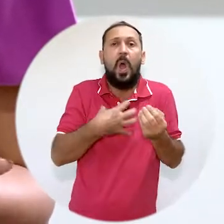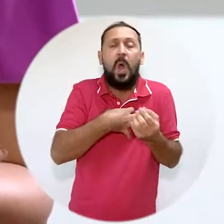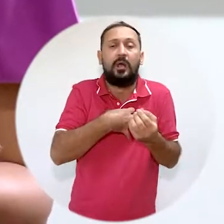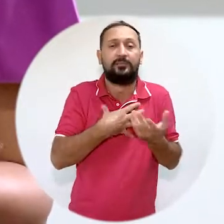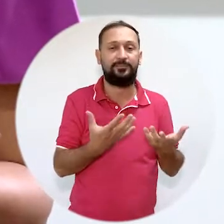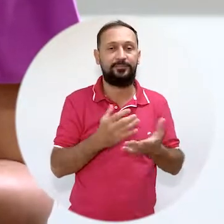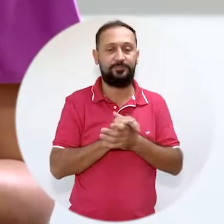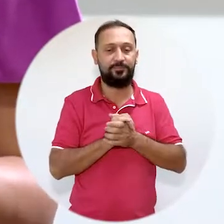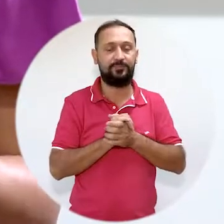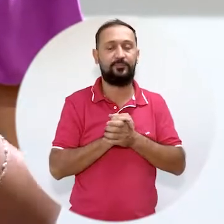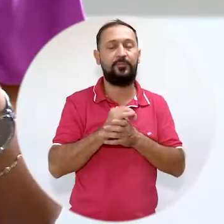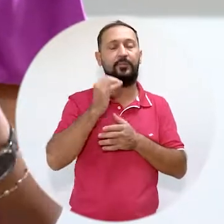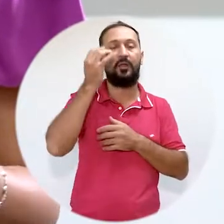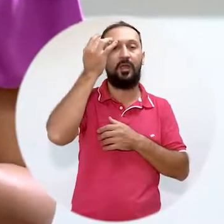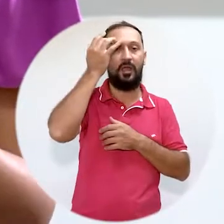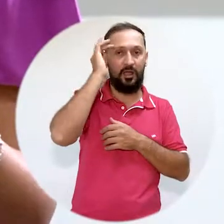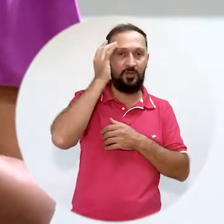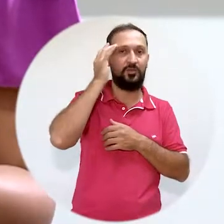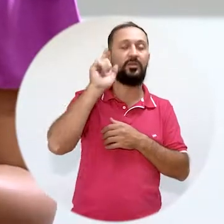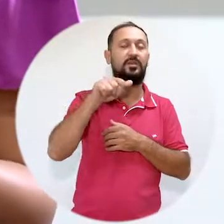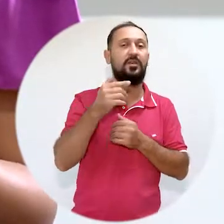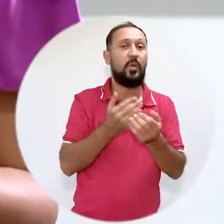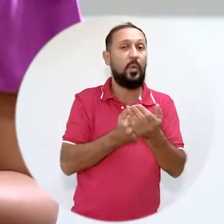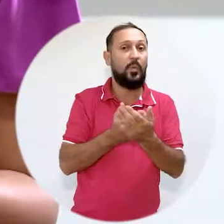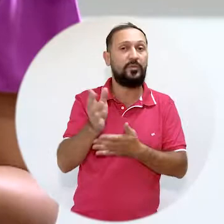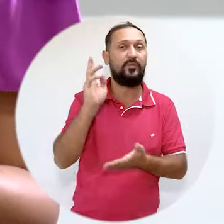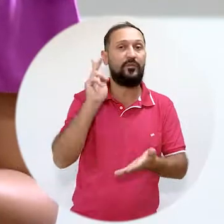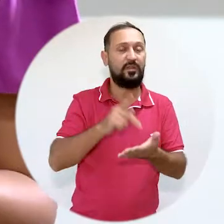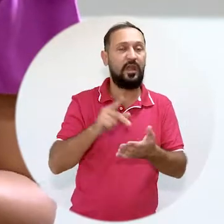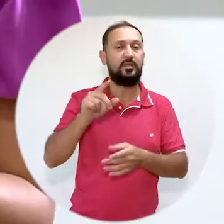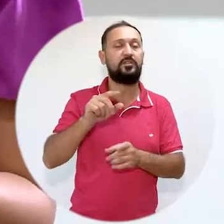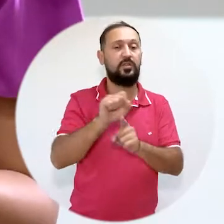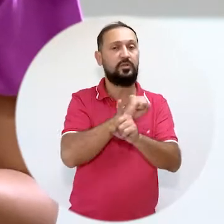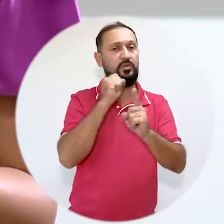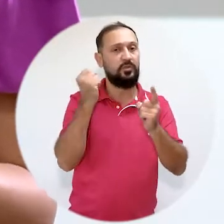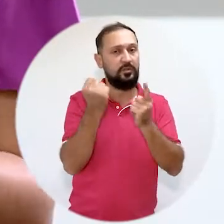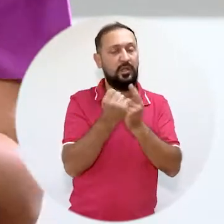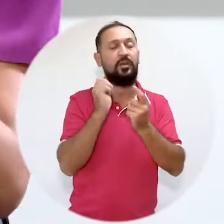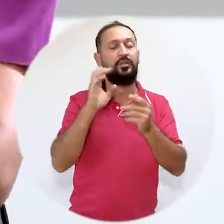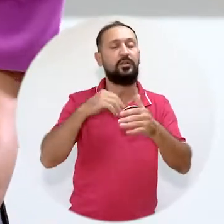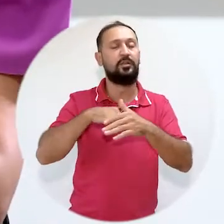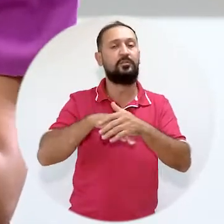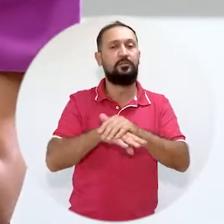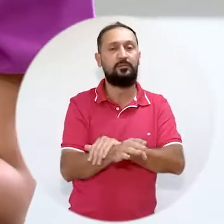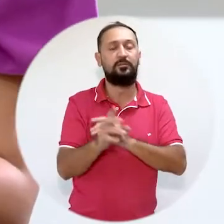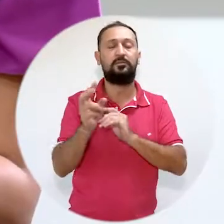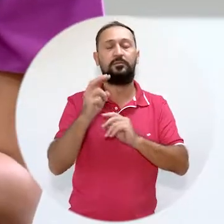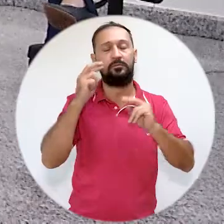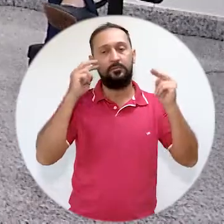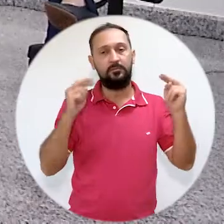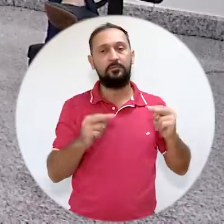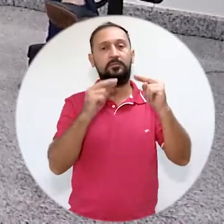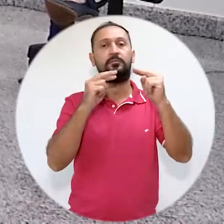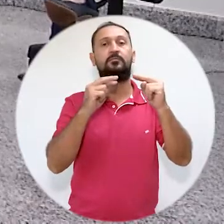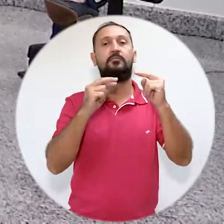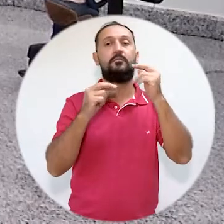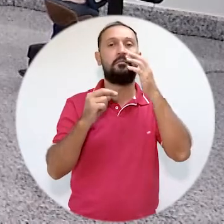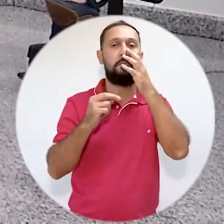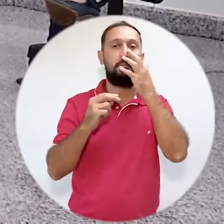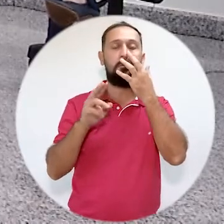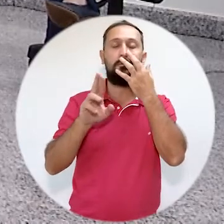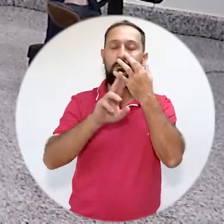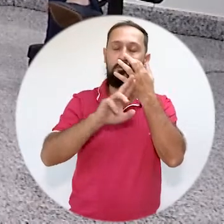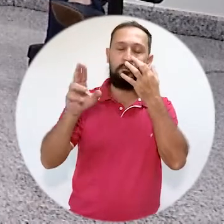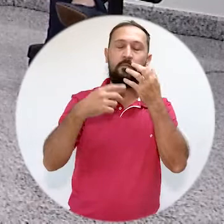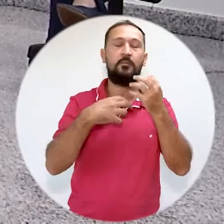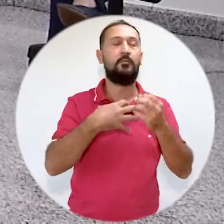agora? Acredito que foi aí que pegou, né? A sociedade já estava acostumada a não se olhar. Mas acho que ela usou esse